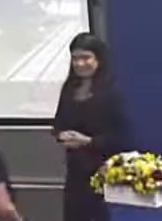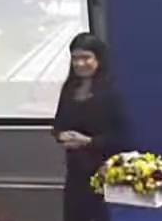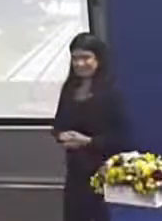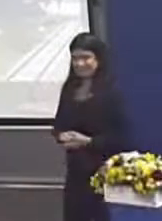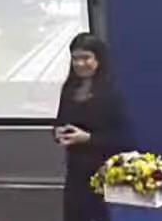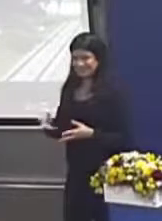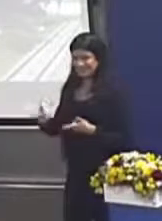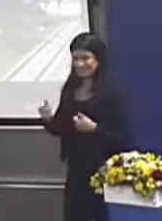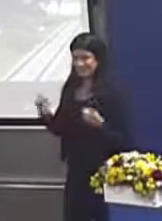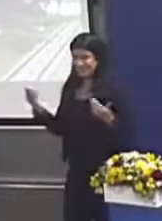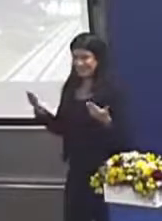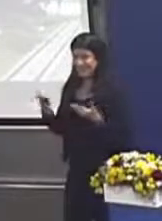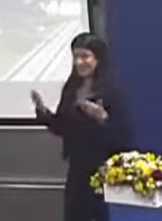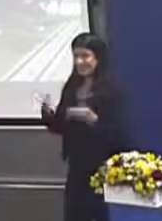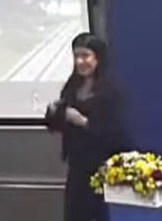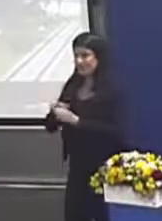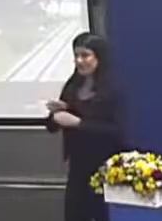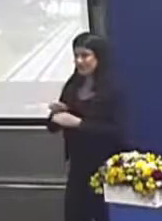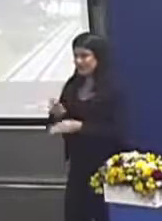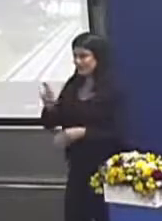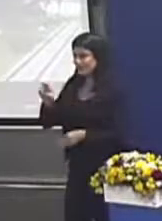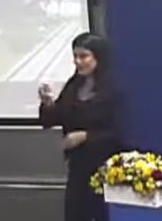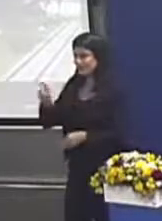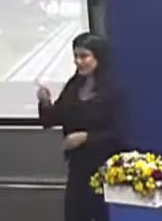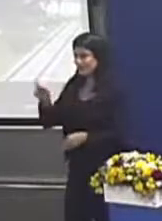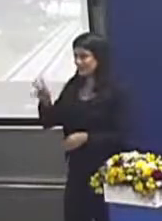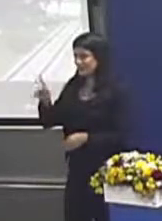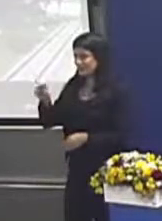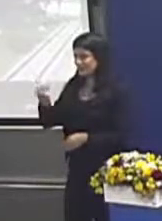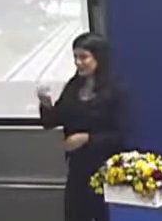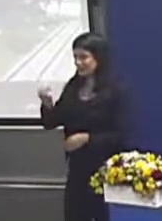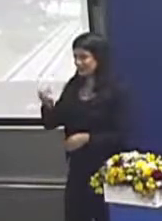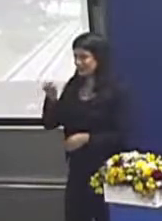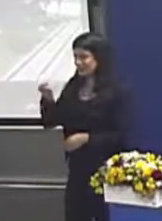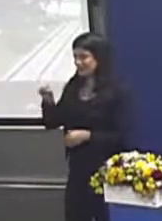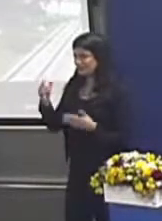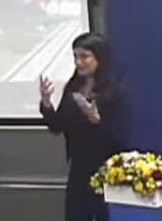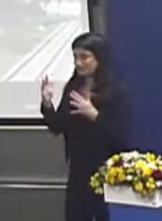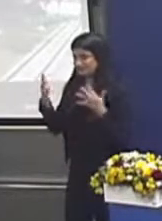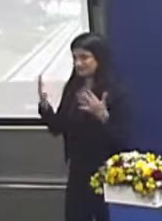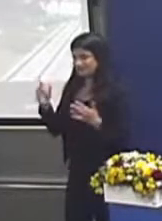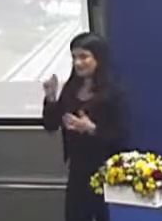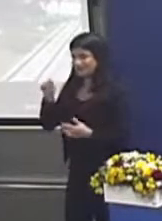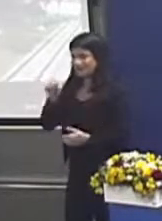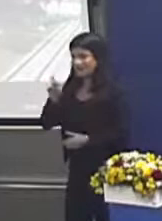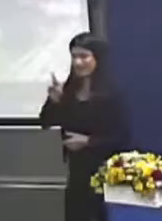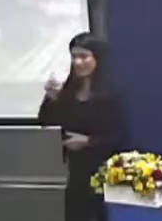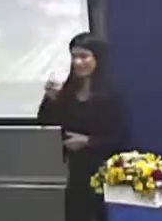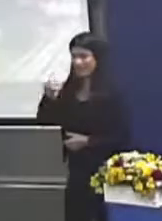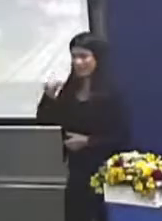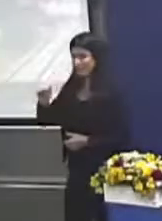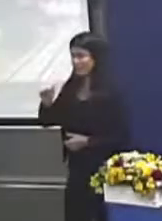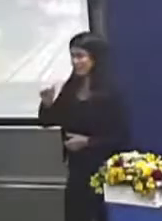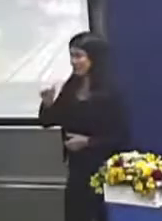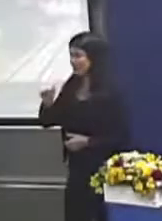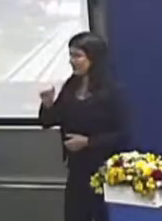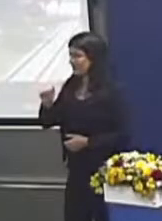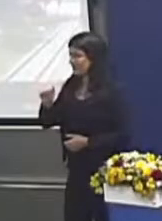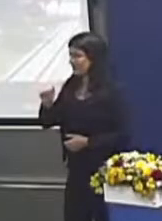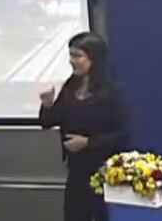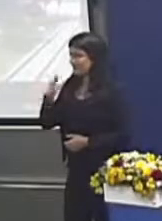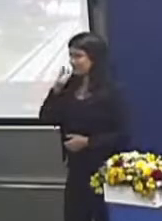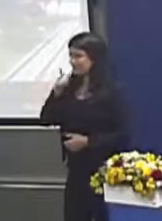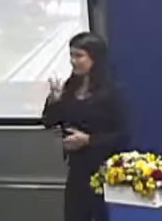Convidamos agora o conselheiro Rodrigo Toledo para feminagear a senhora Bruna Borba para receber a feminagem